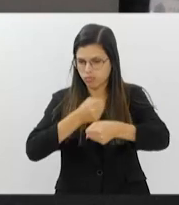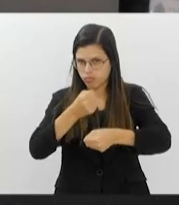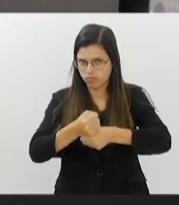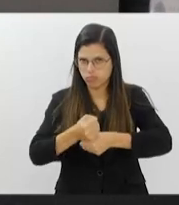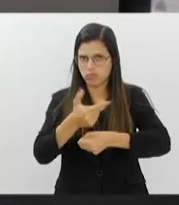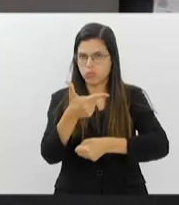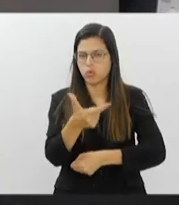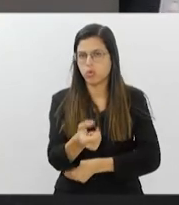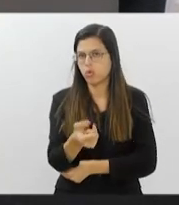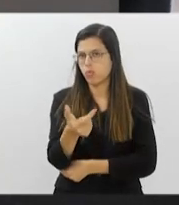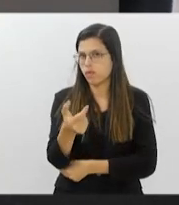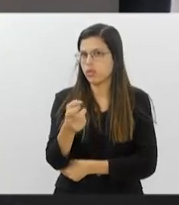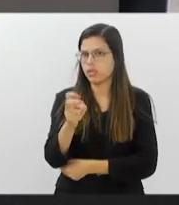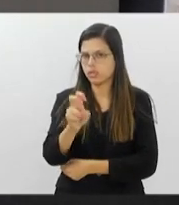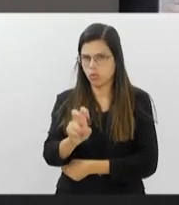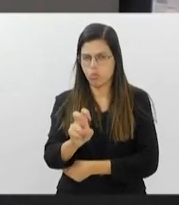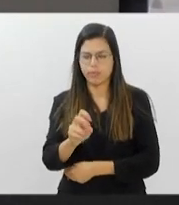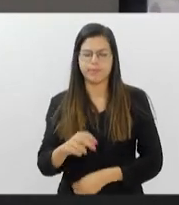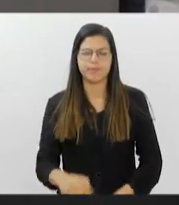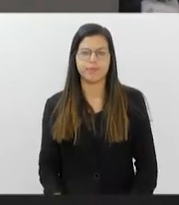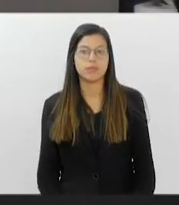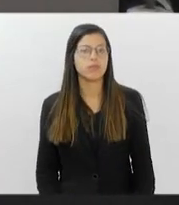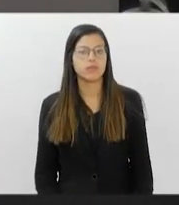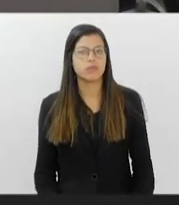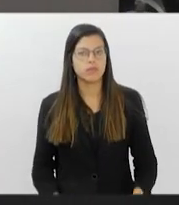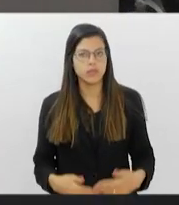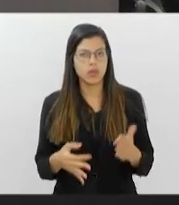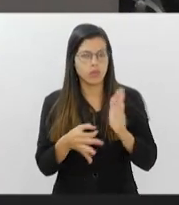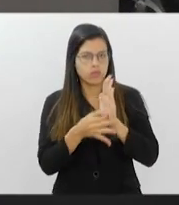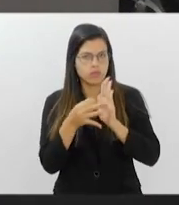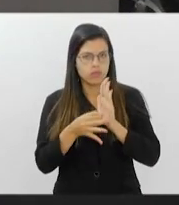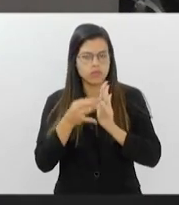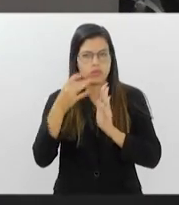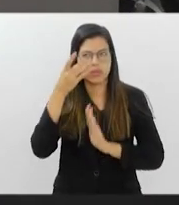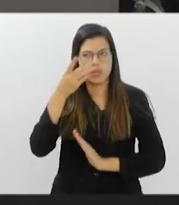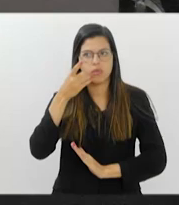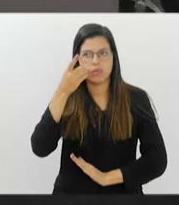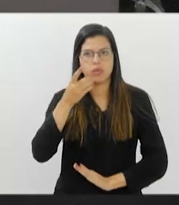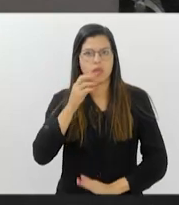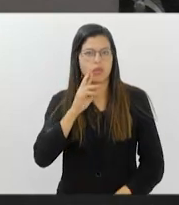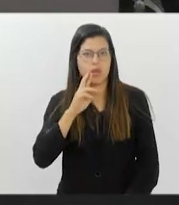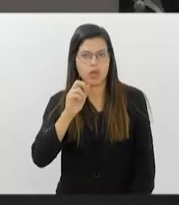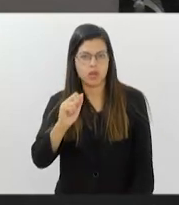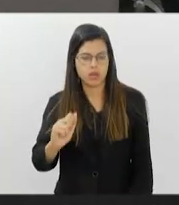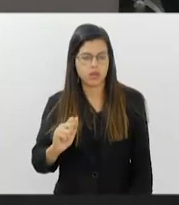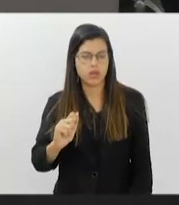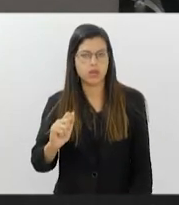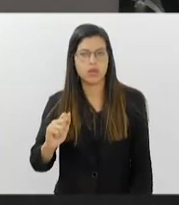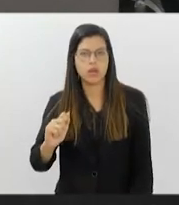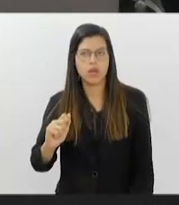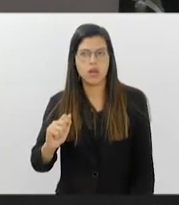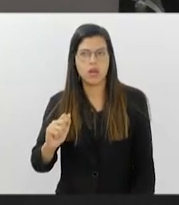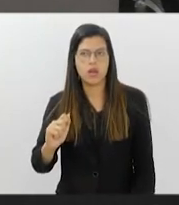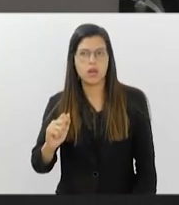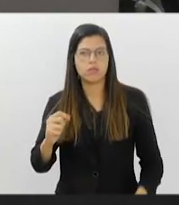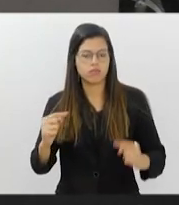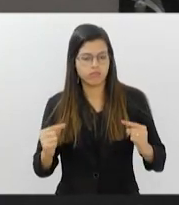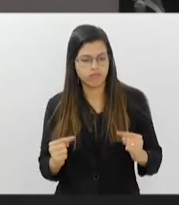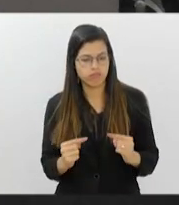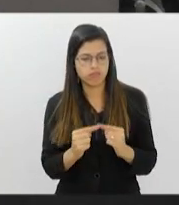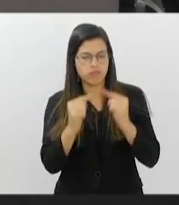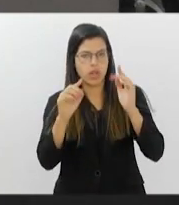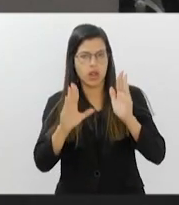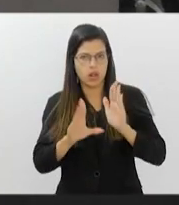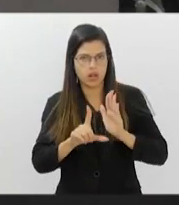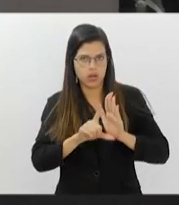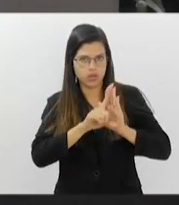Então, assim posto, o parecer do deputado Rodrigo Amorim foi pela